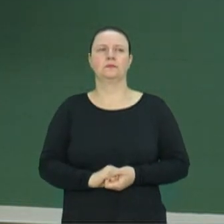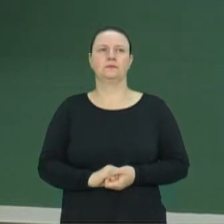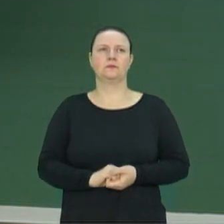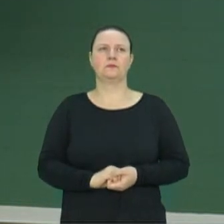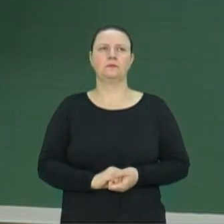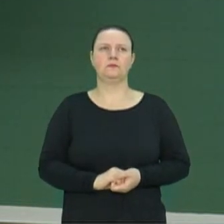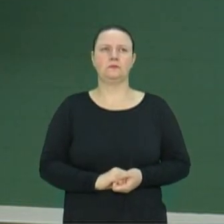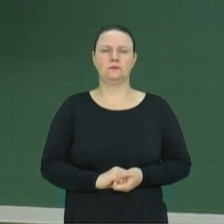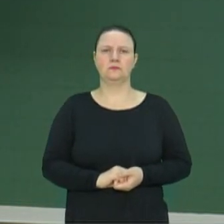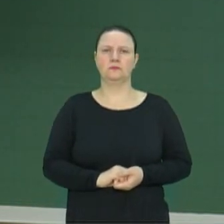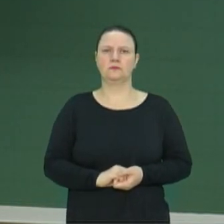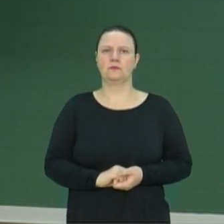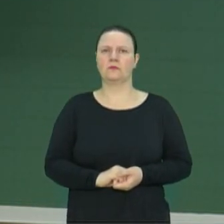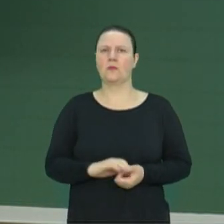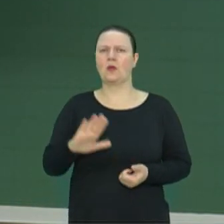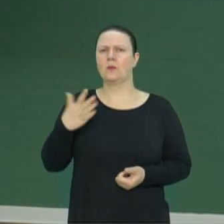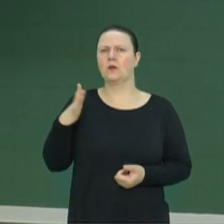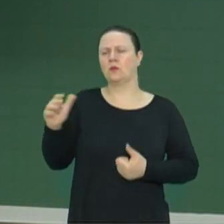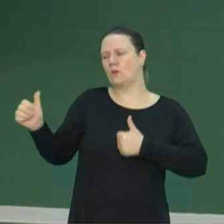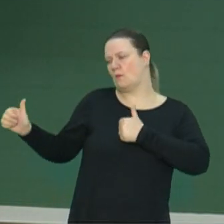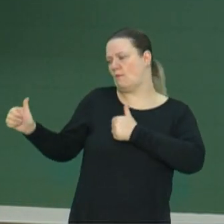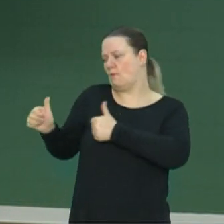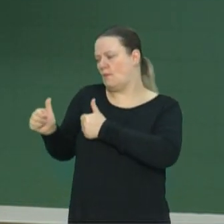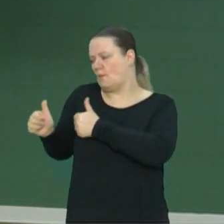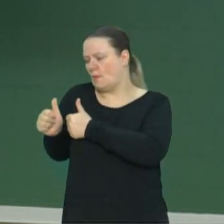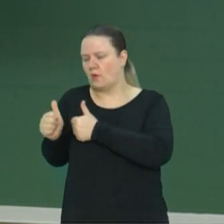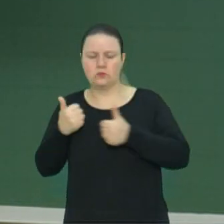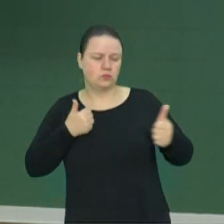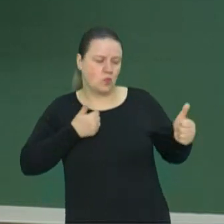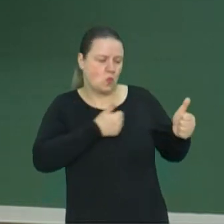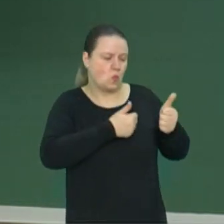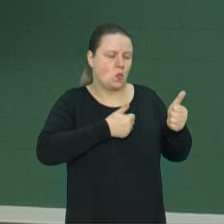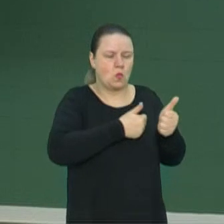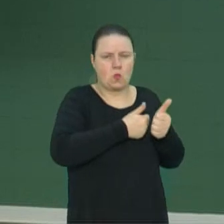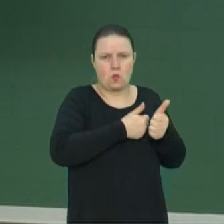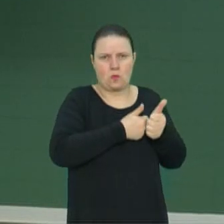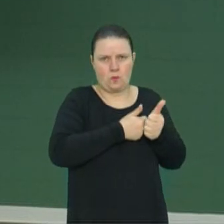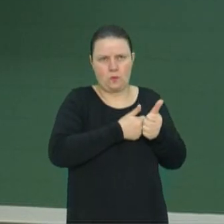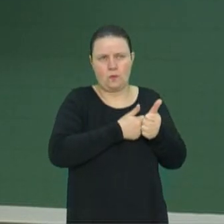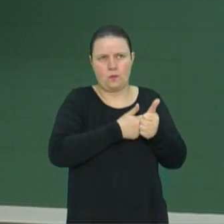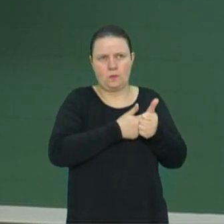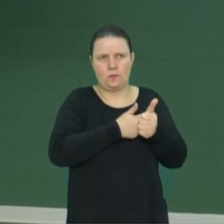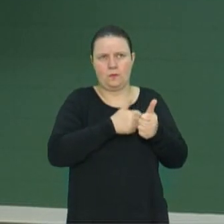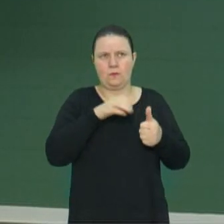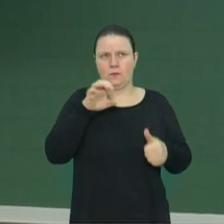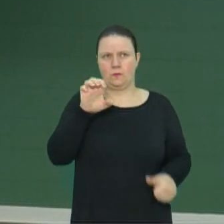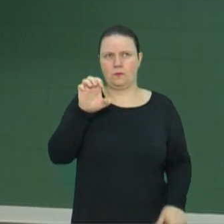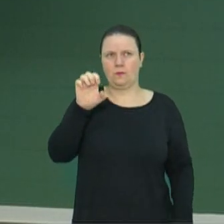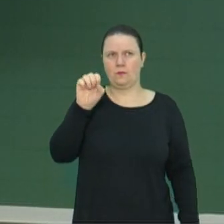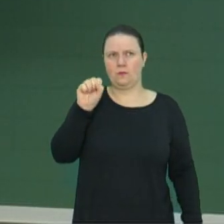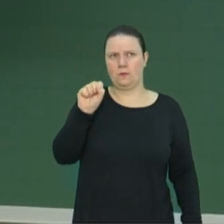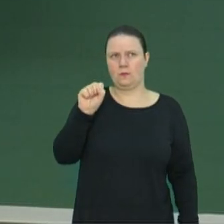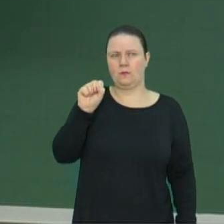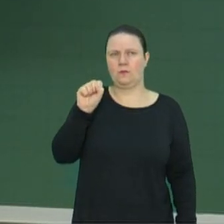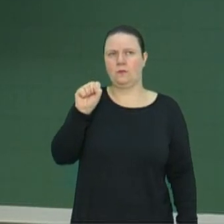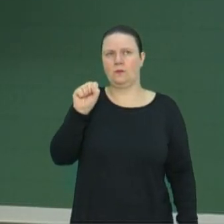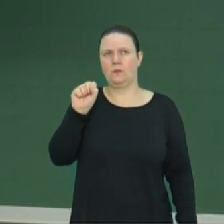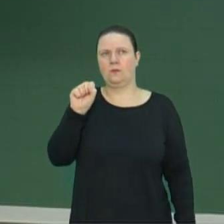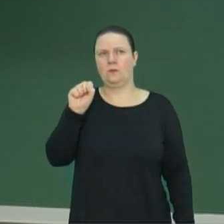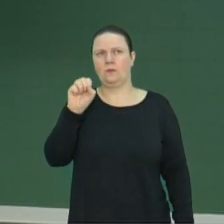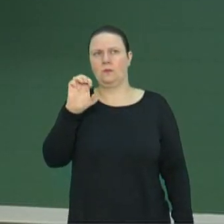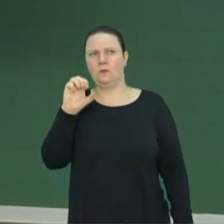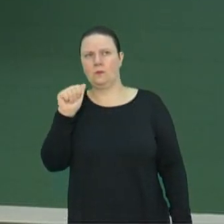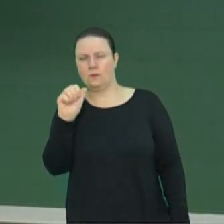E quando algo está mais ou menos perto de mim? Esse, essas, essa ou essas. Esse livro que